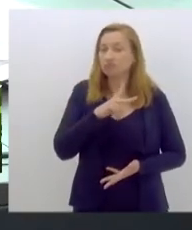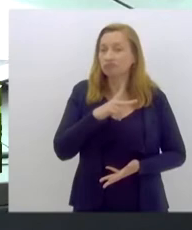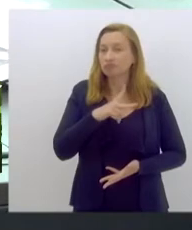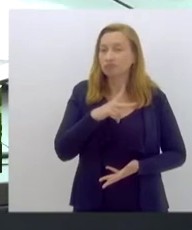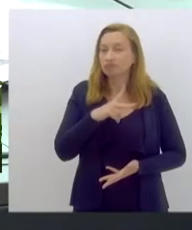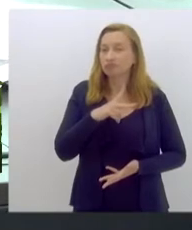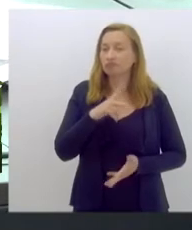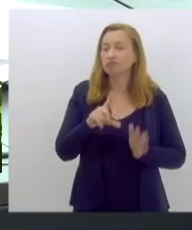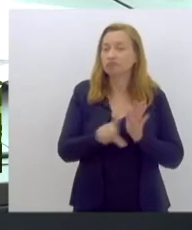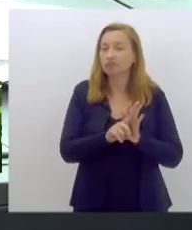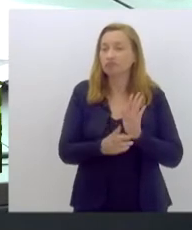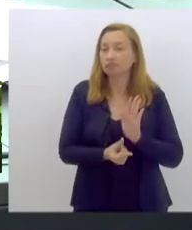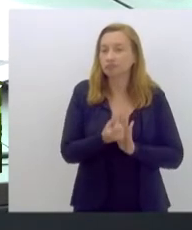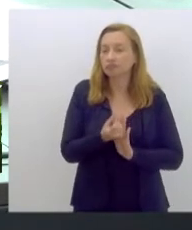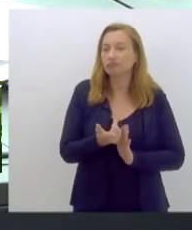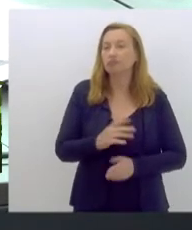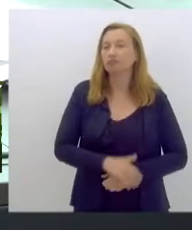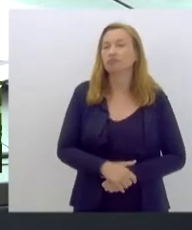da própria LOA.